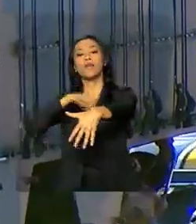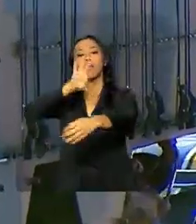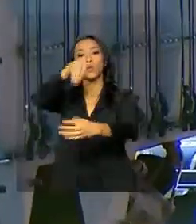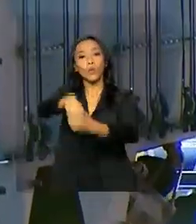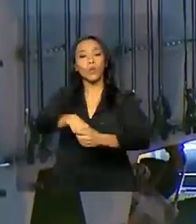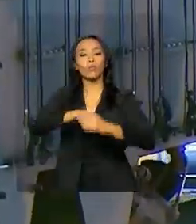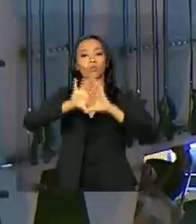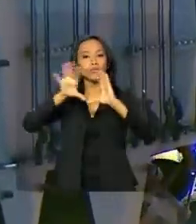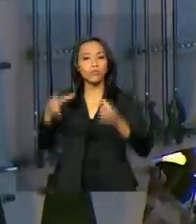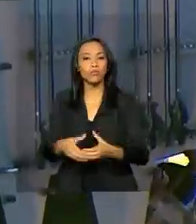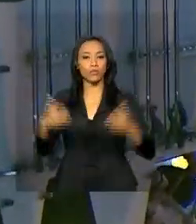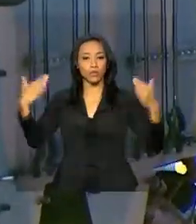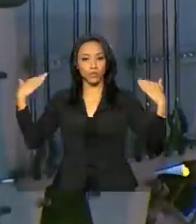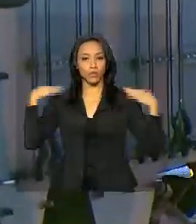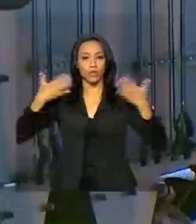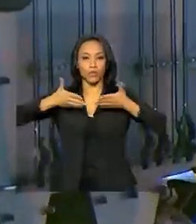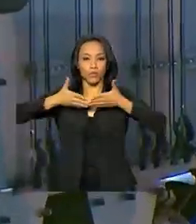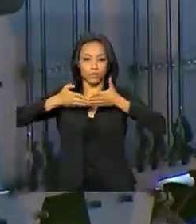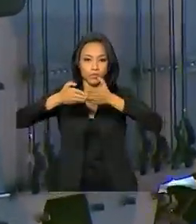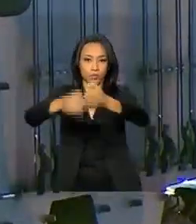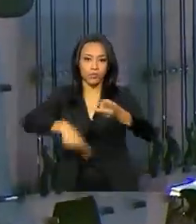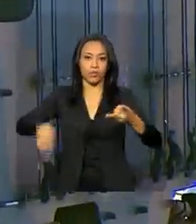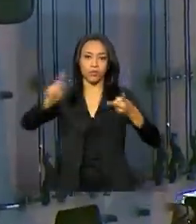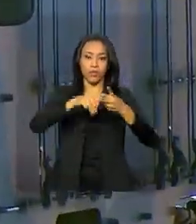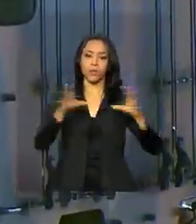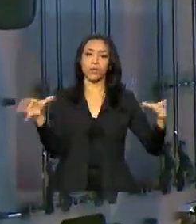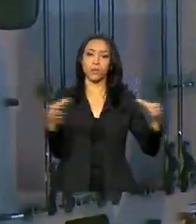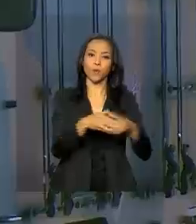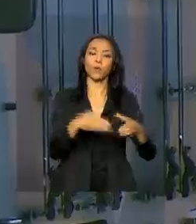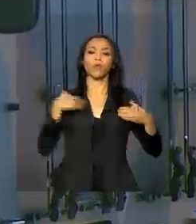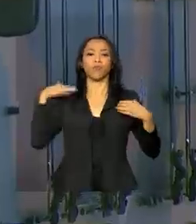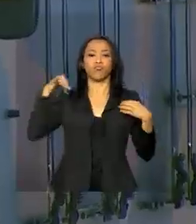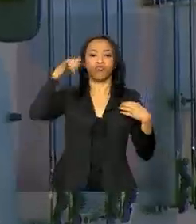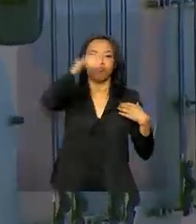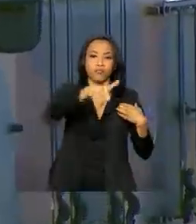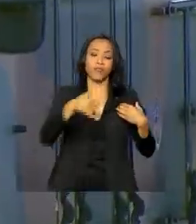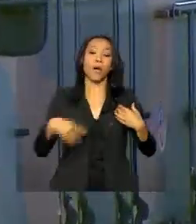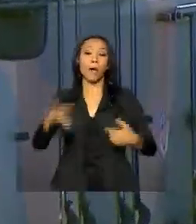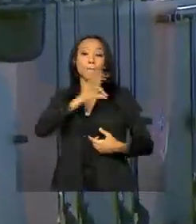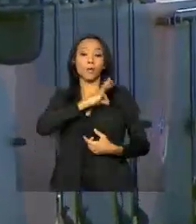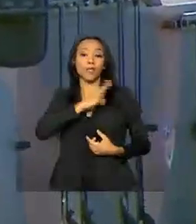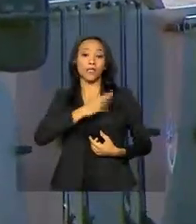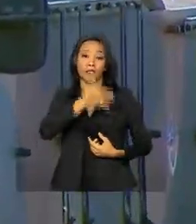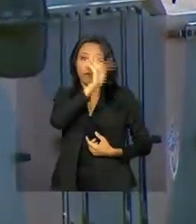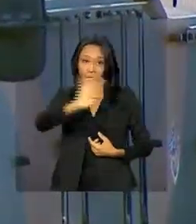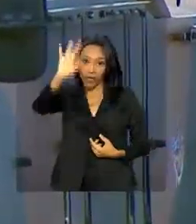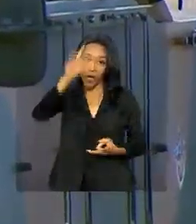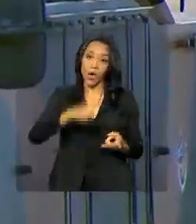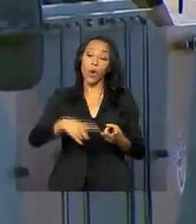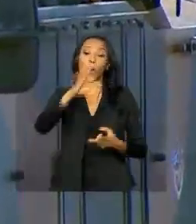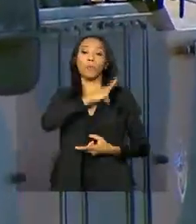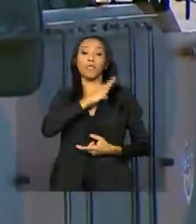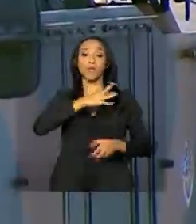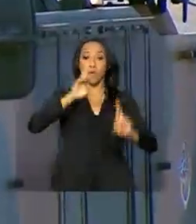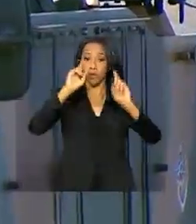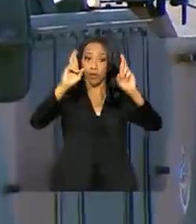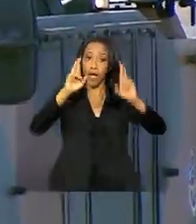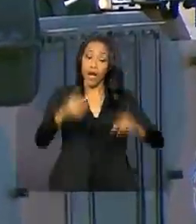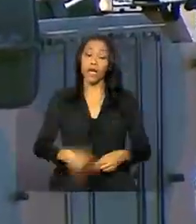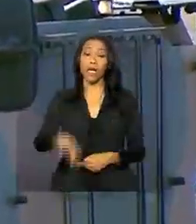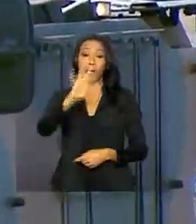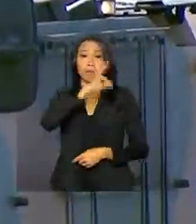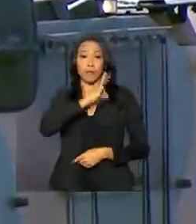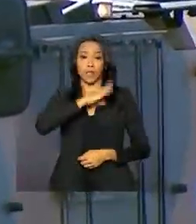Marinha do Brasil, da Força Aérea, Polícia Federal, Polícia Rodoviária Federal, Polícia Militar do